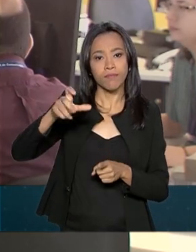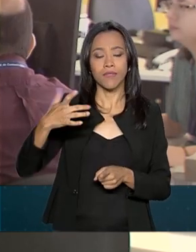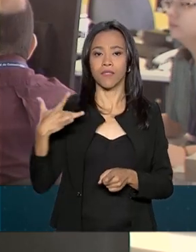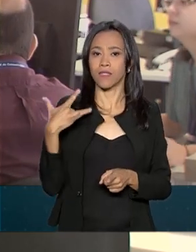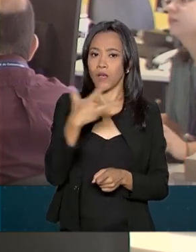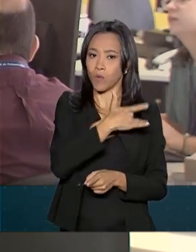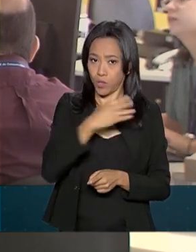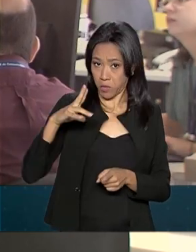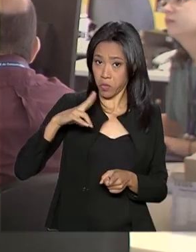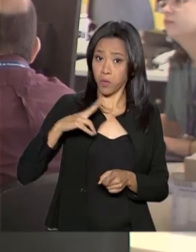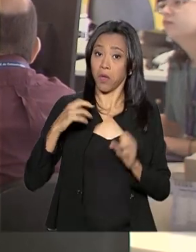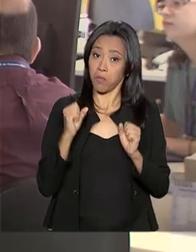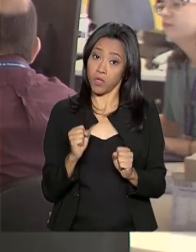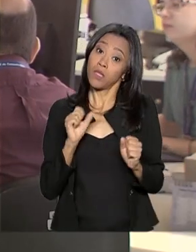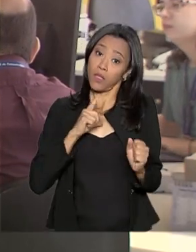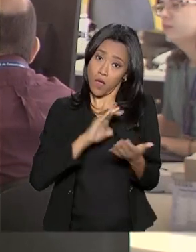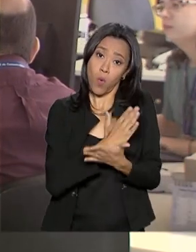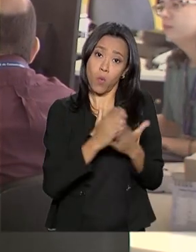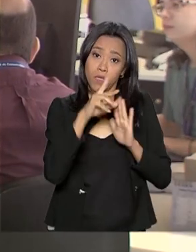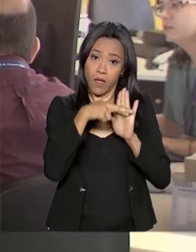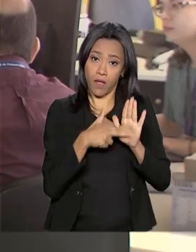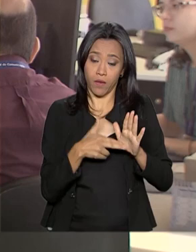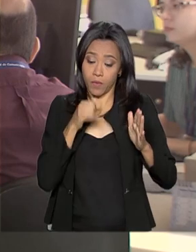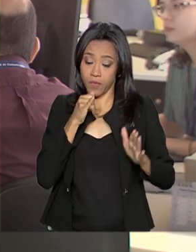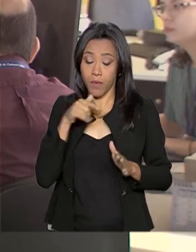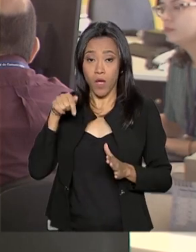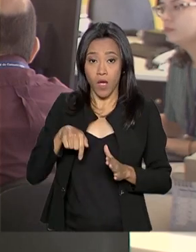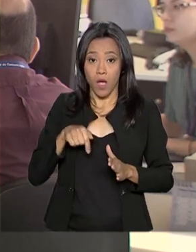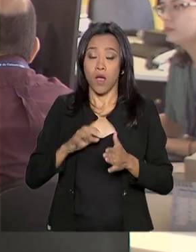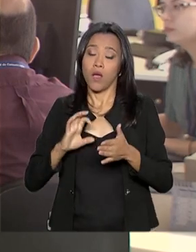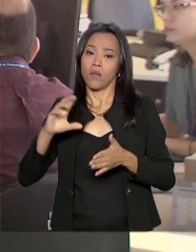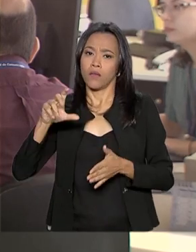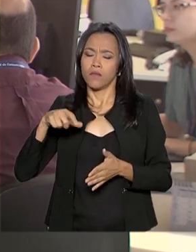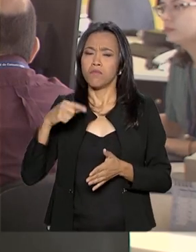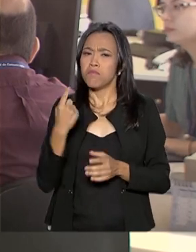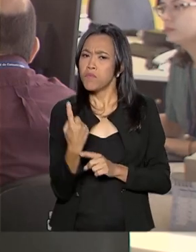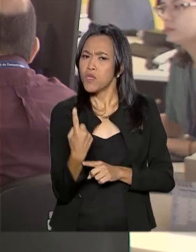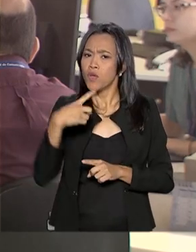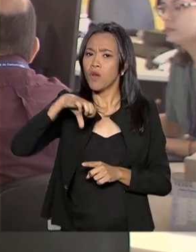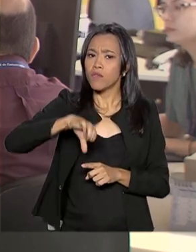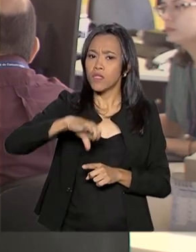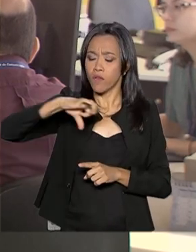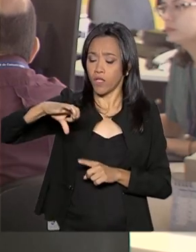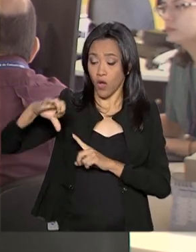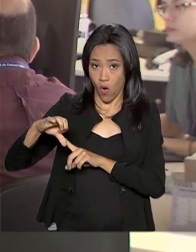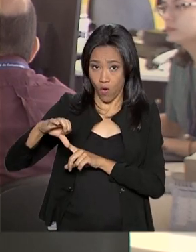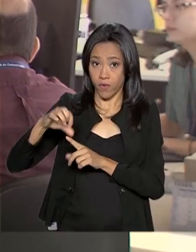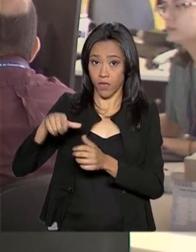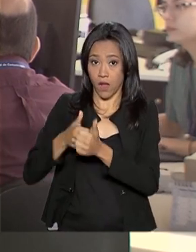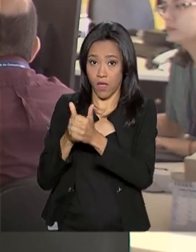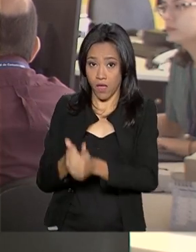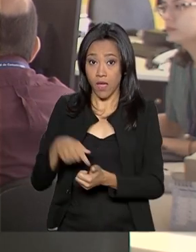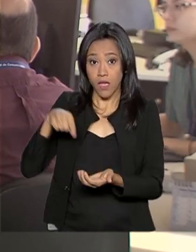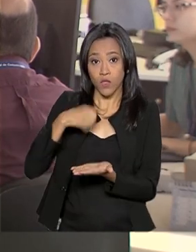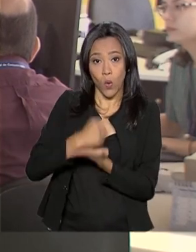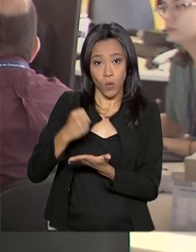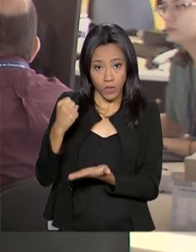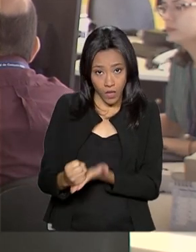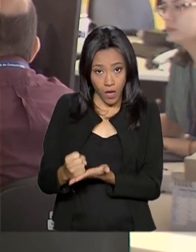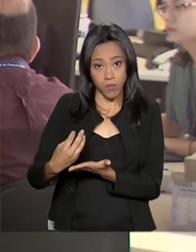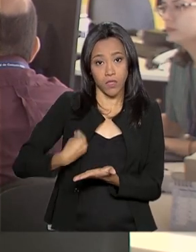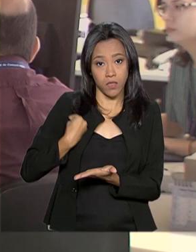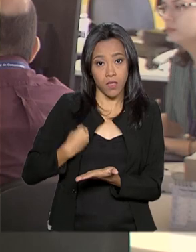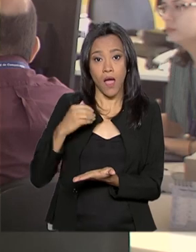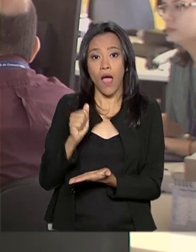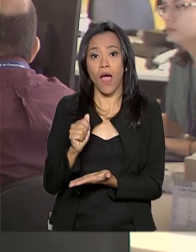regras pra isso. O plano de saúde atual deve ter sido contratado depois de 1999. Esse contrato precisa estar ativo